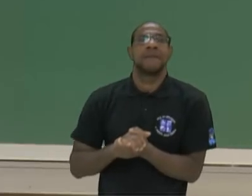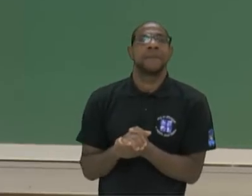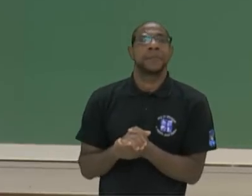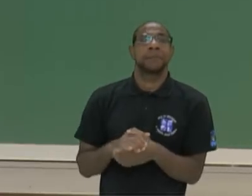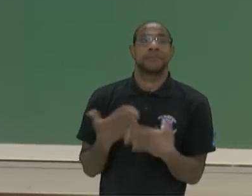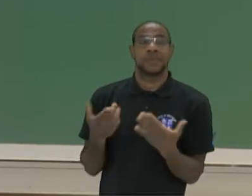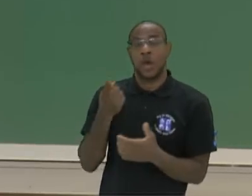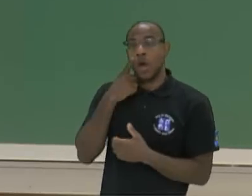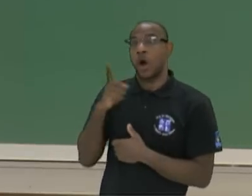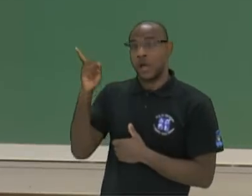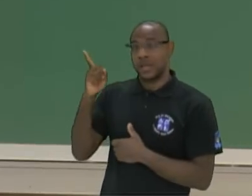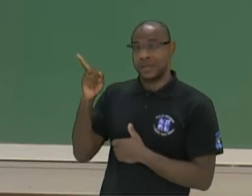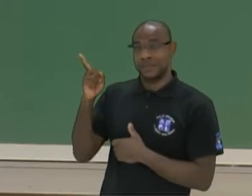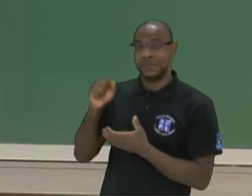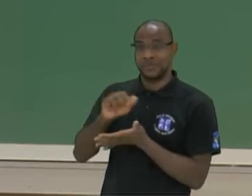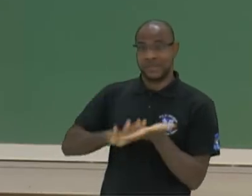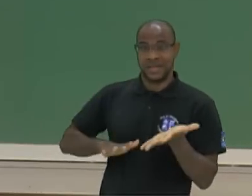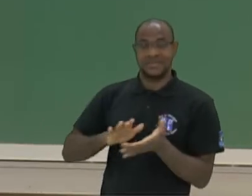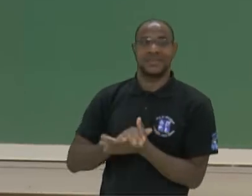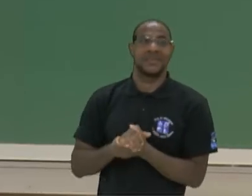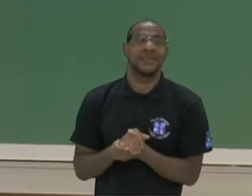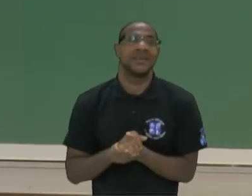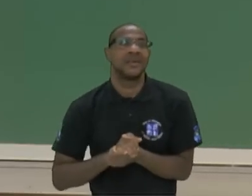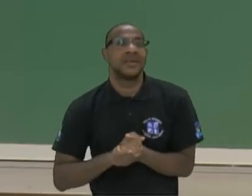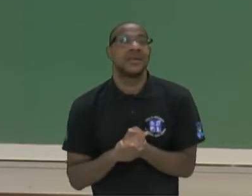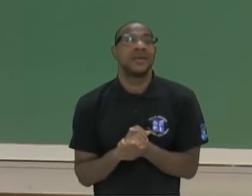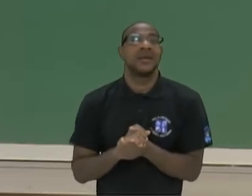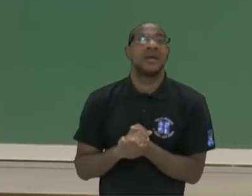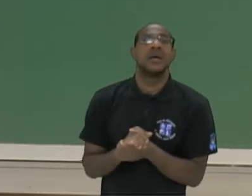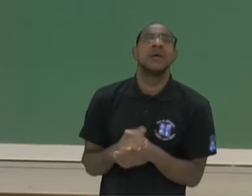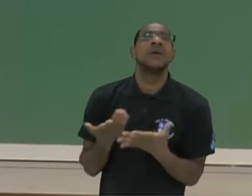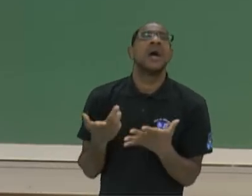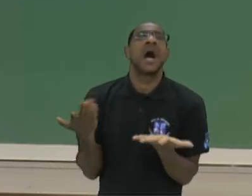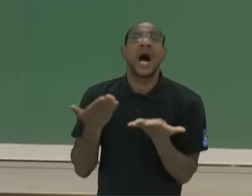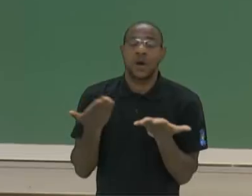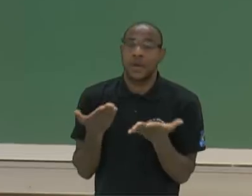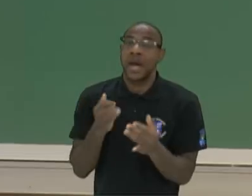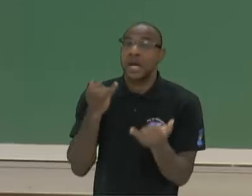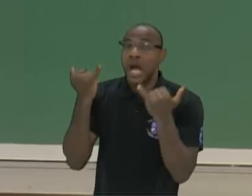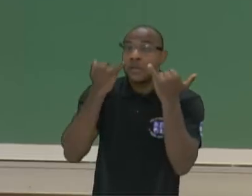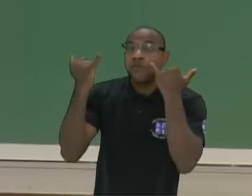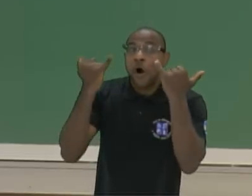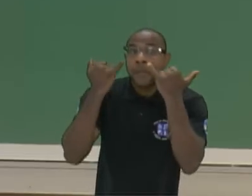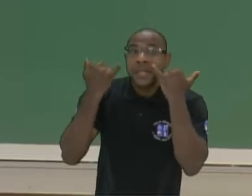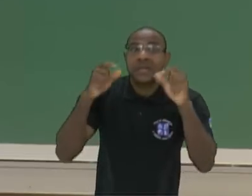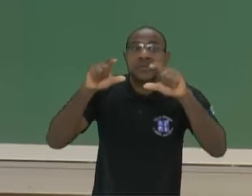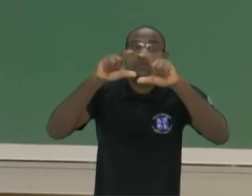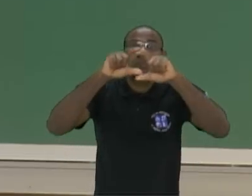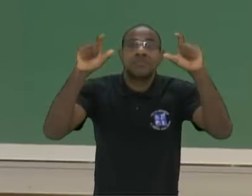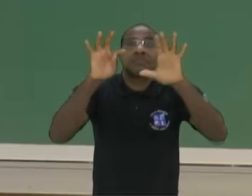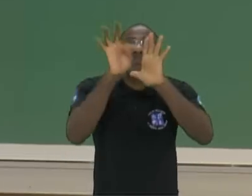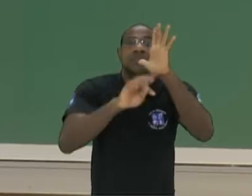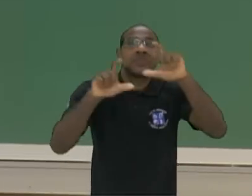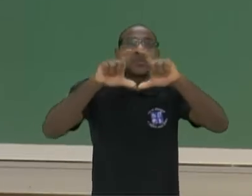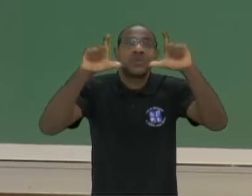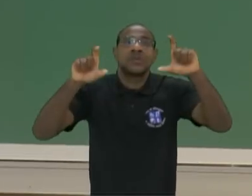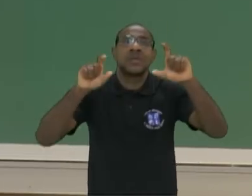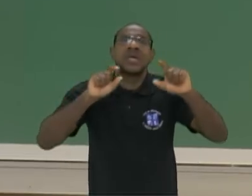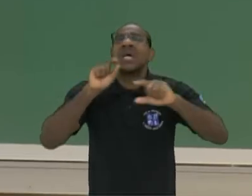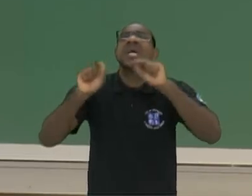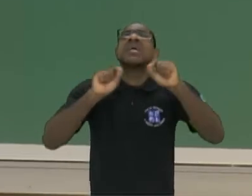Vamos lá para uma atividade? A atividade 2 diz assim: de acordo com as informações textuais, quem